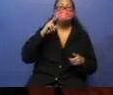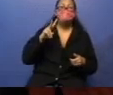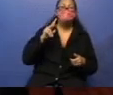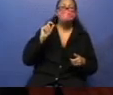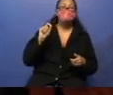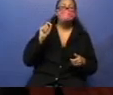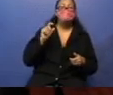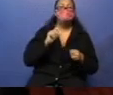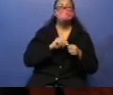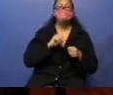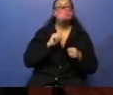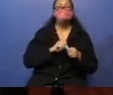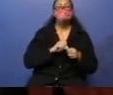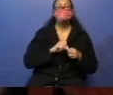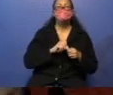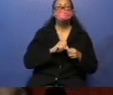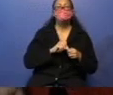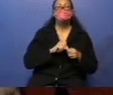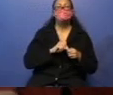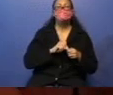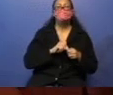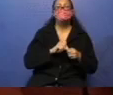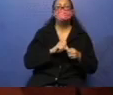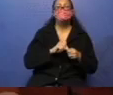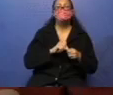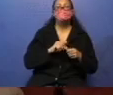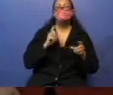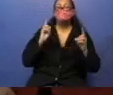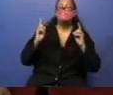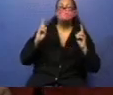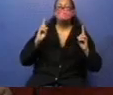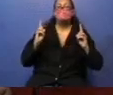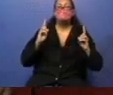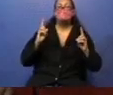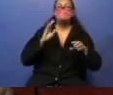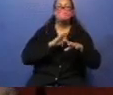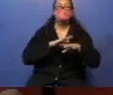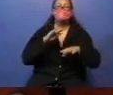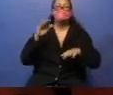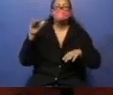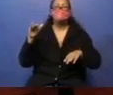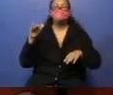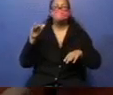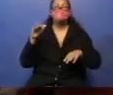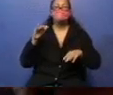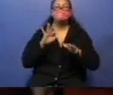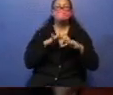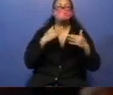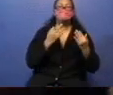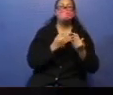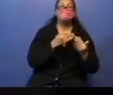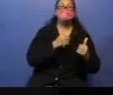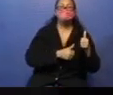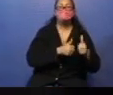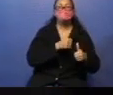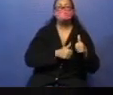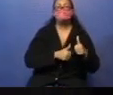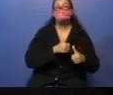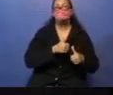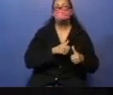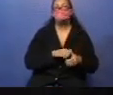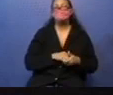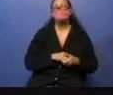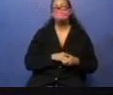tem que fazer, tá? Se divirtam aí em casa, chama o pessoal, lá joga, é gostoso. Então,